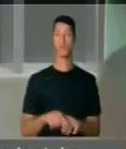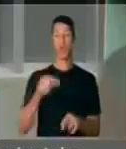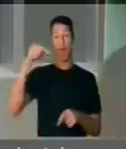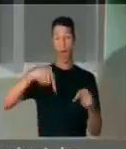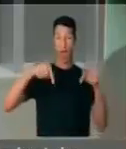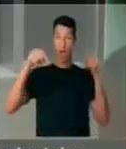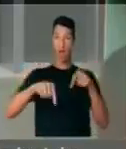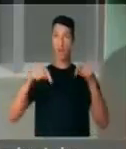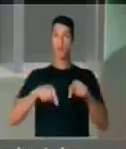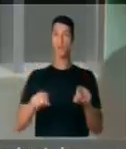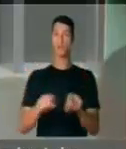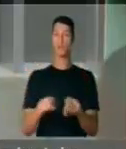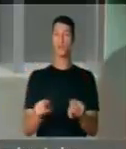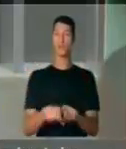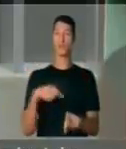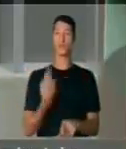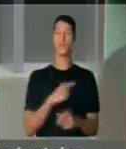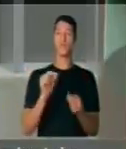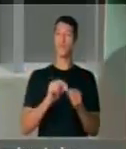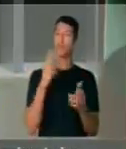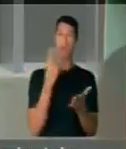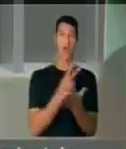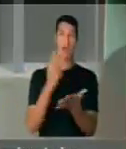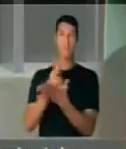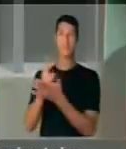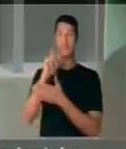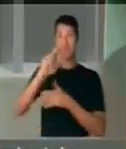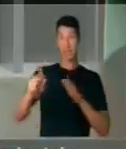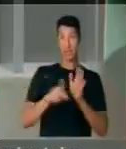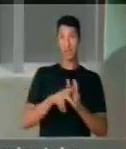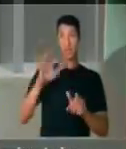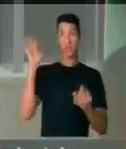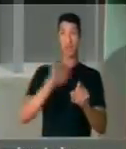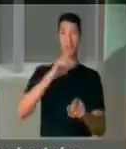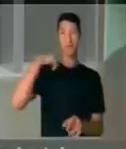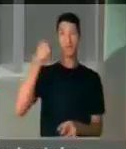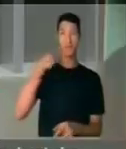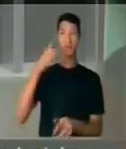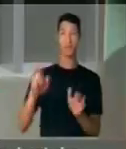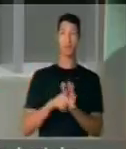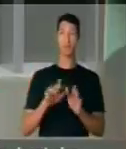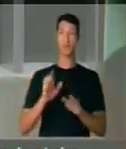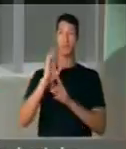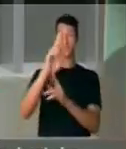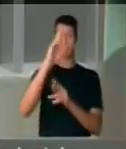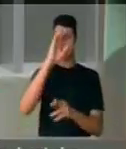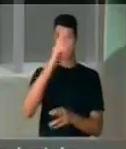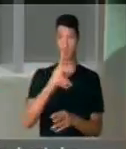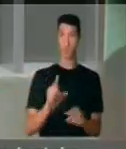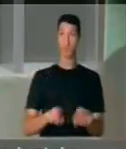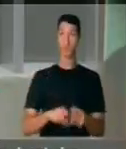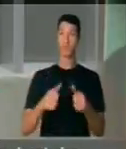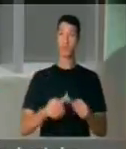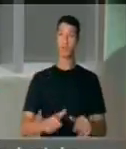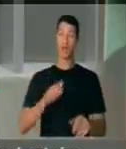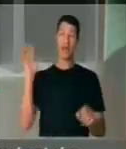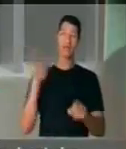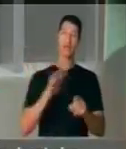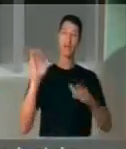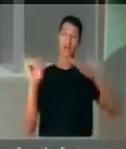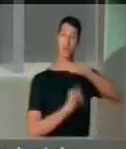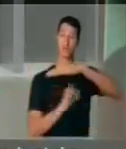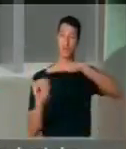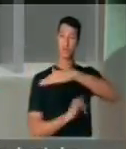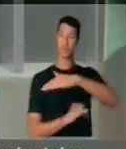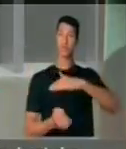Aqui também vamos fazer a mesma coisa. Quem atacar um deputado no livre exercício do seu mandato está atacando a